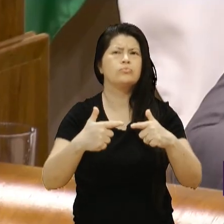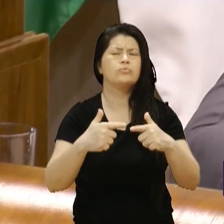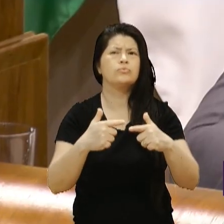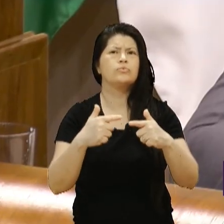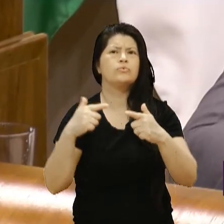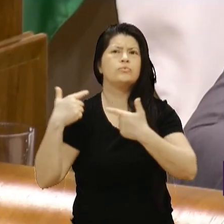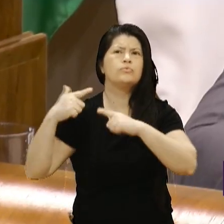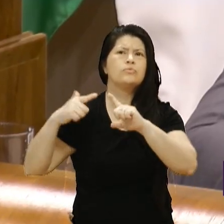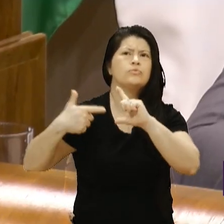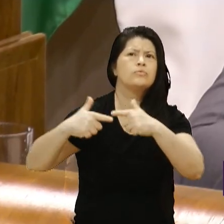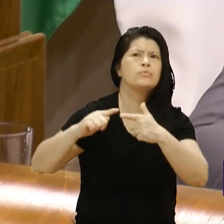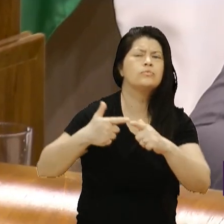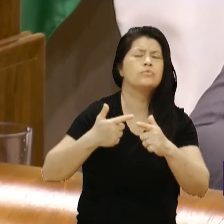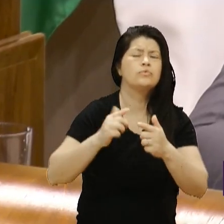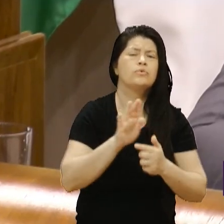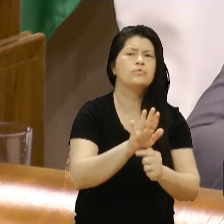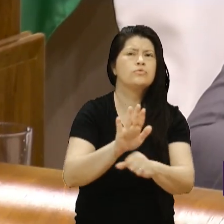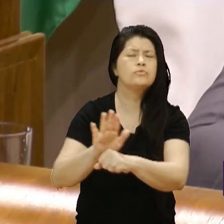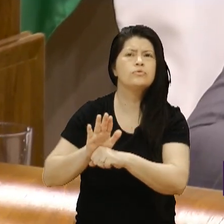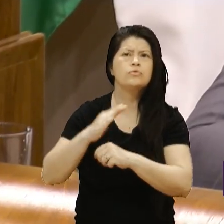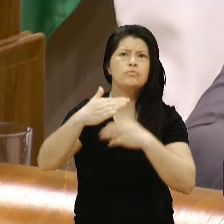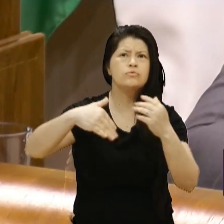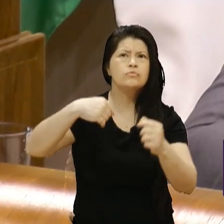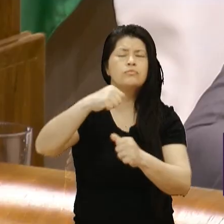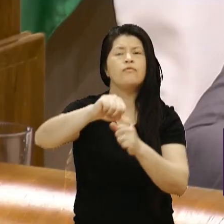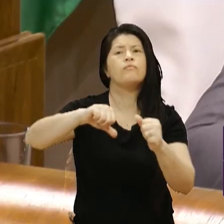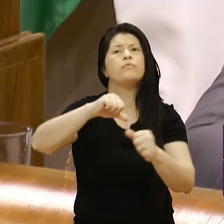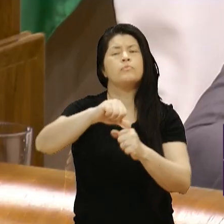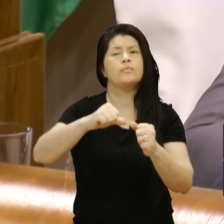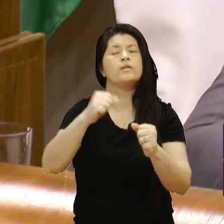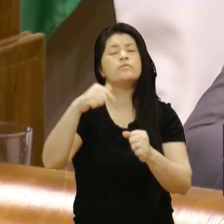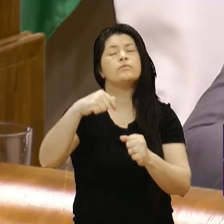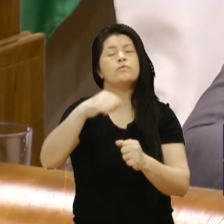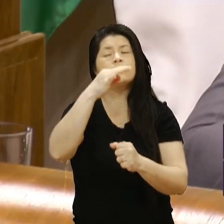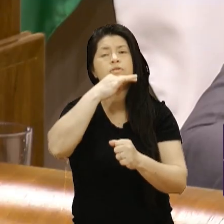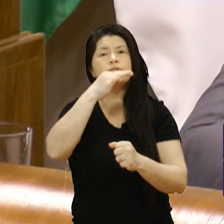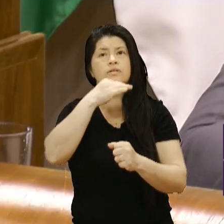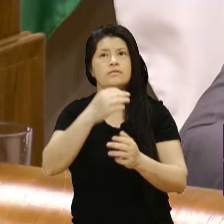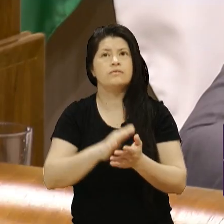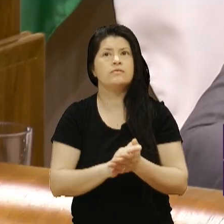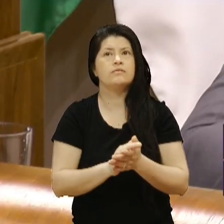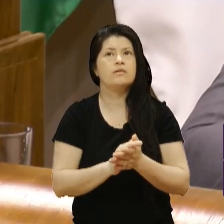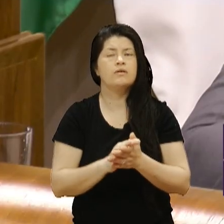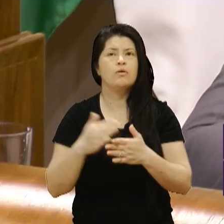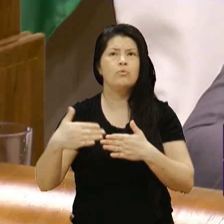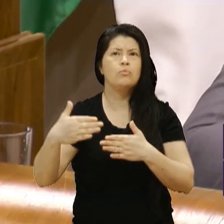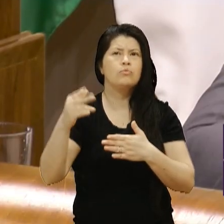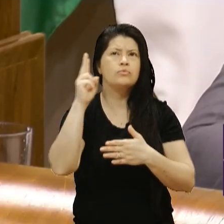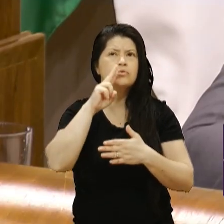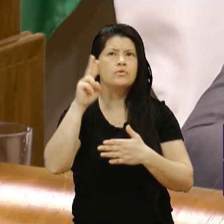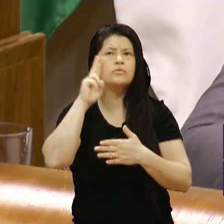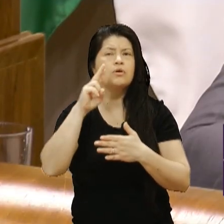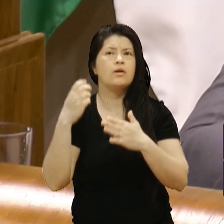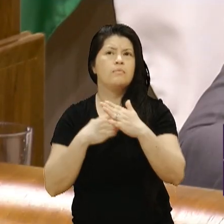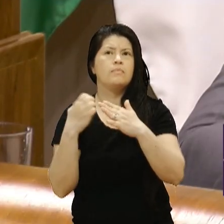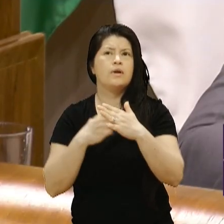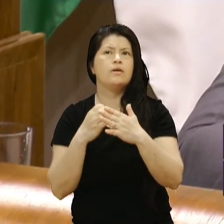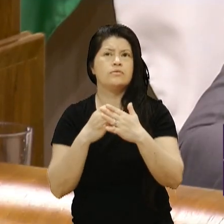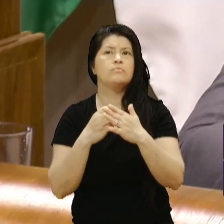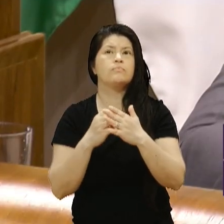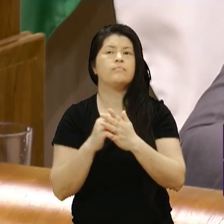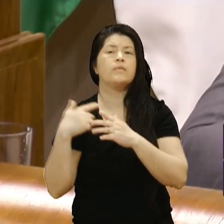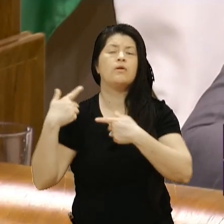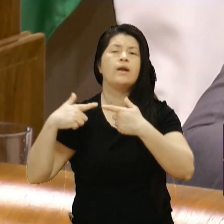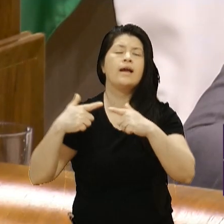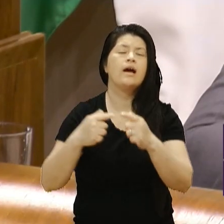tradição e contribuição ao desenvolvimento do comércio e da comunidade caxiense. Ao longo de sua história, a empresa consolidou um legado